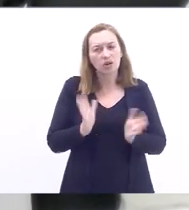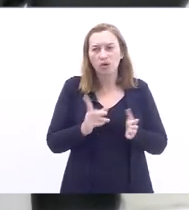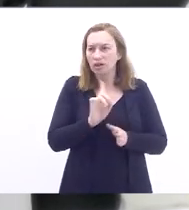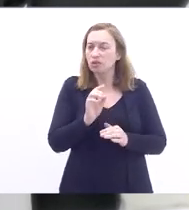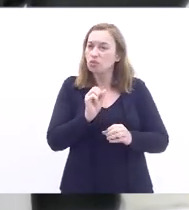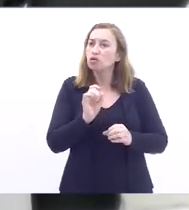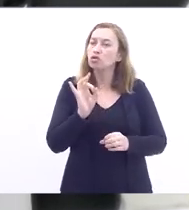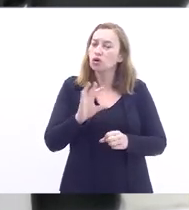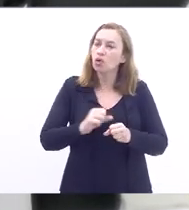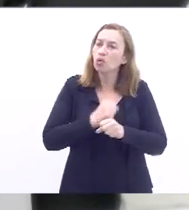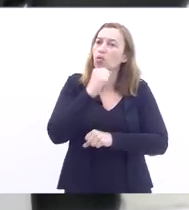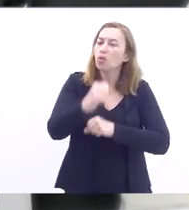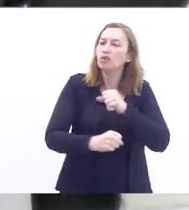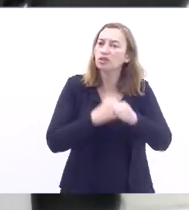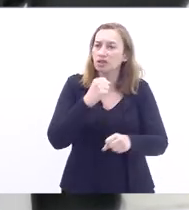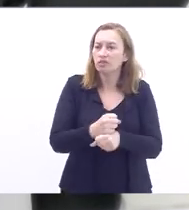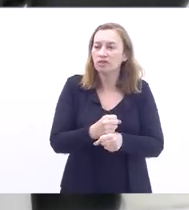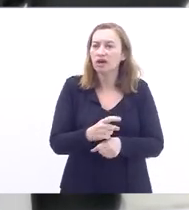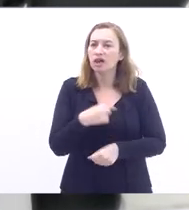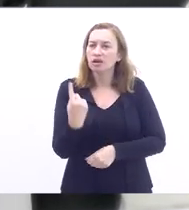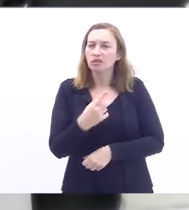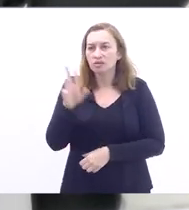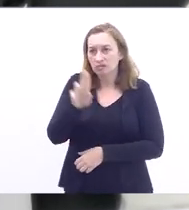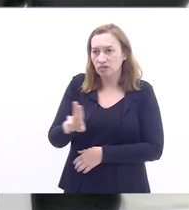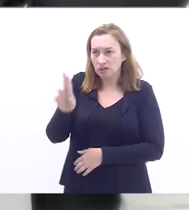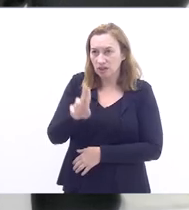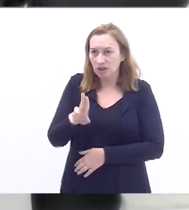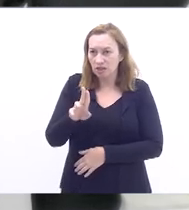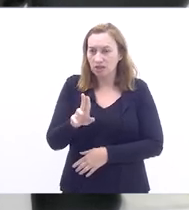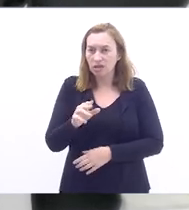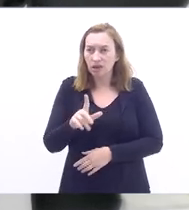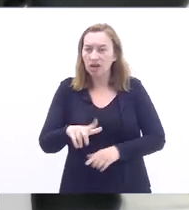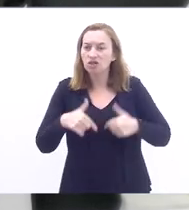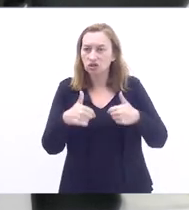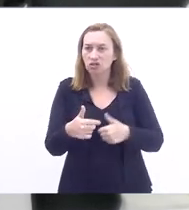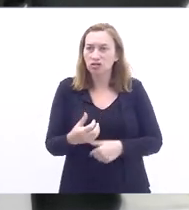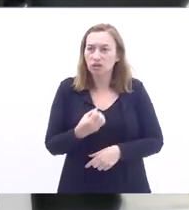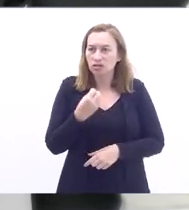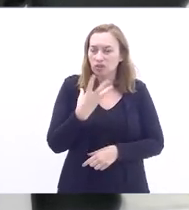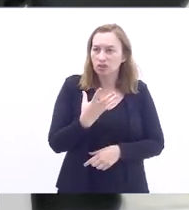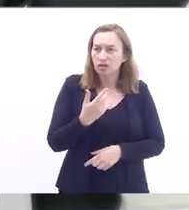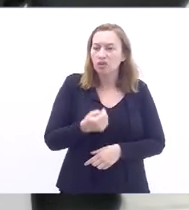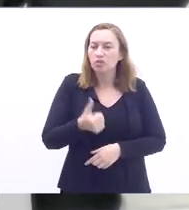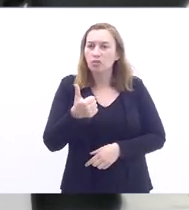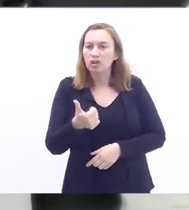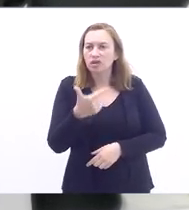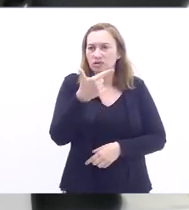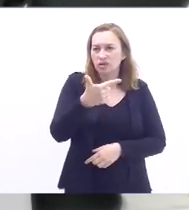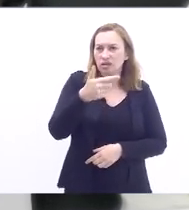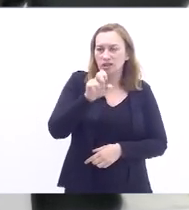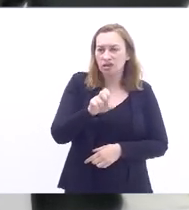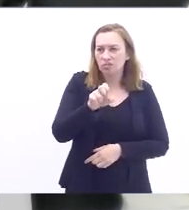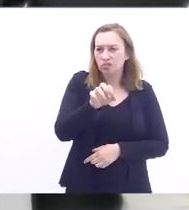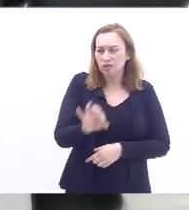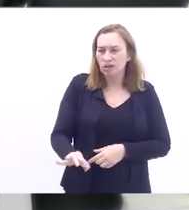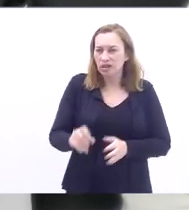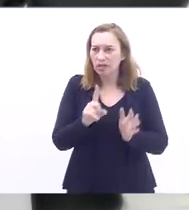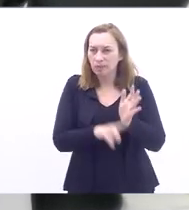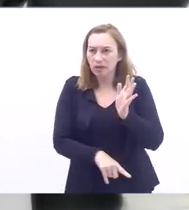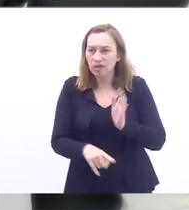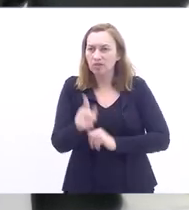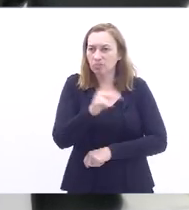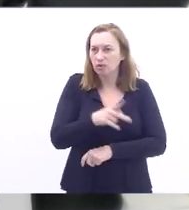ouseja a nossa universidade tava funcionando com quase quinze por cento ao menos de professores